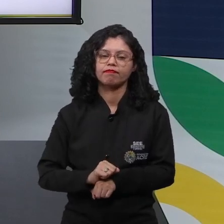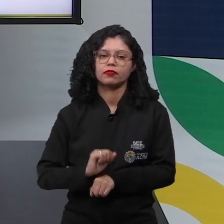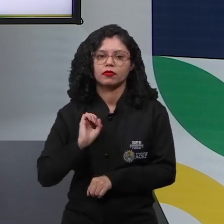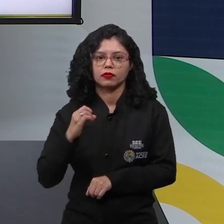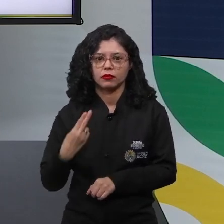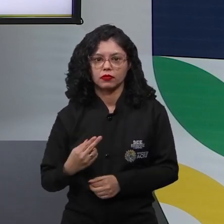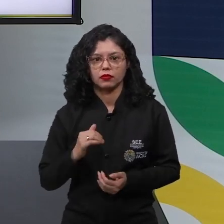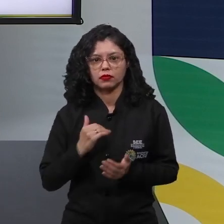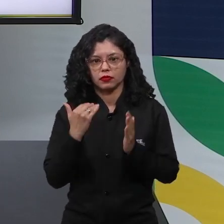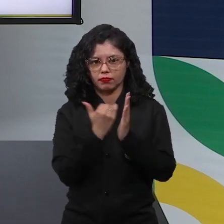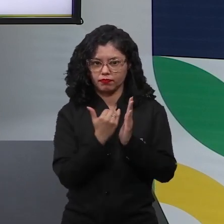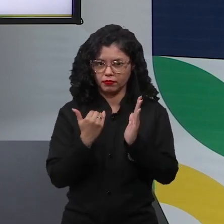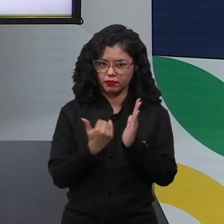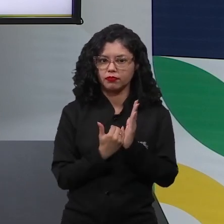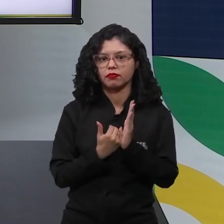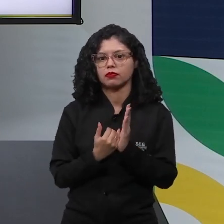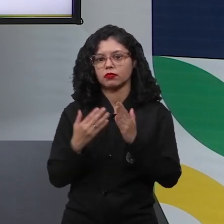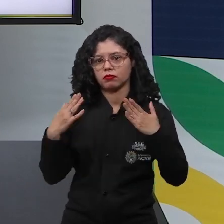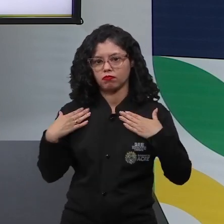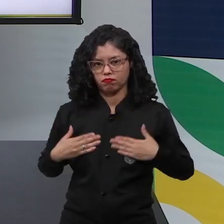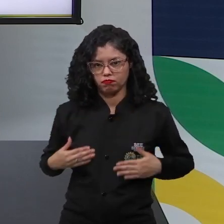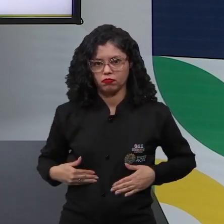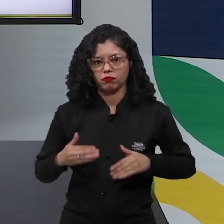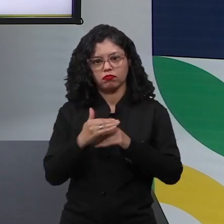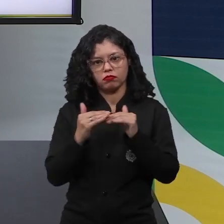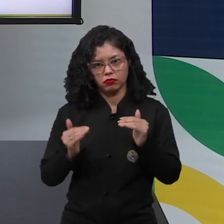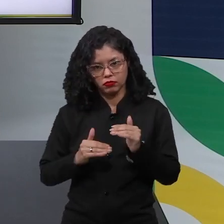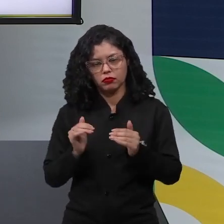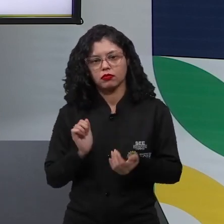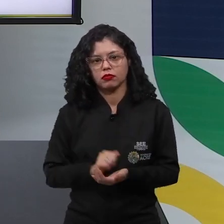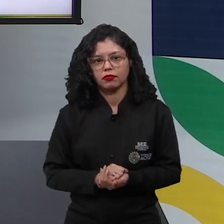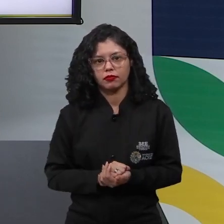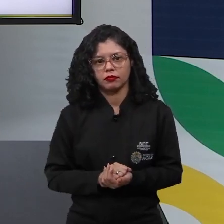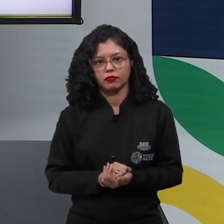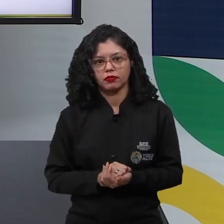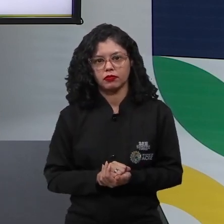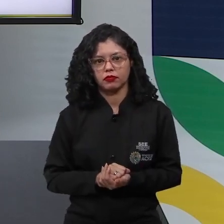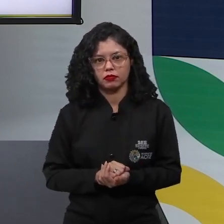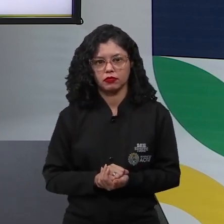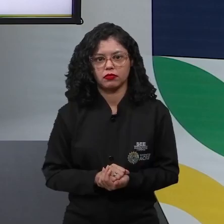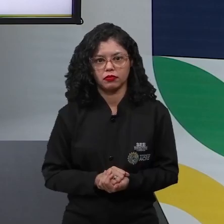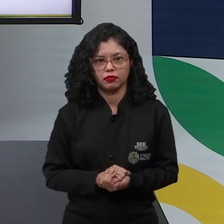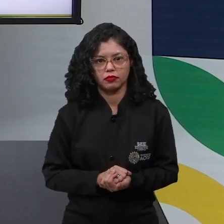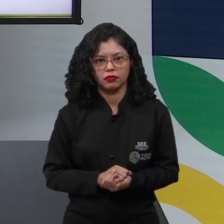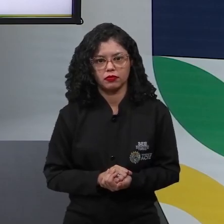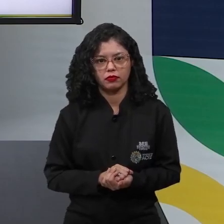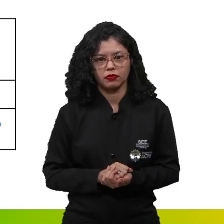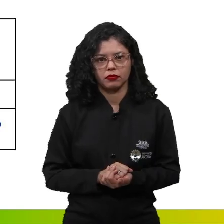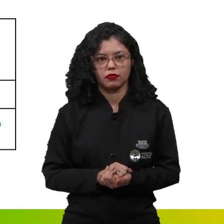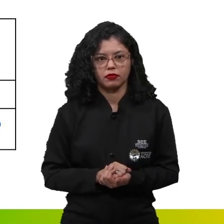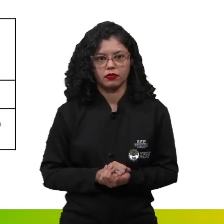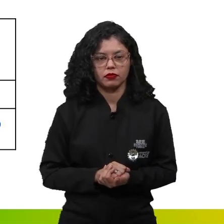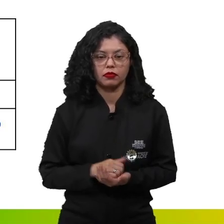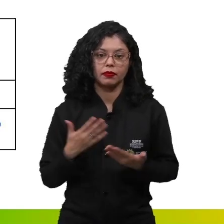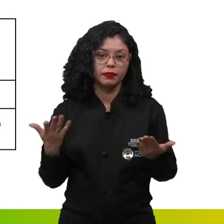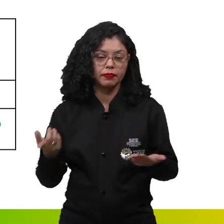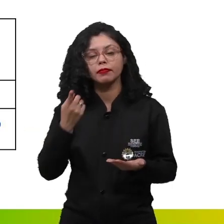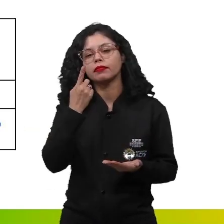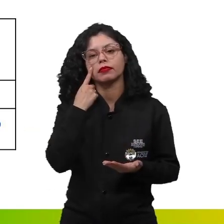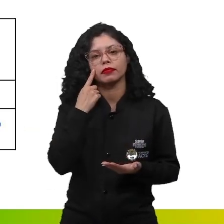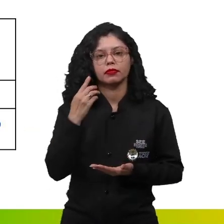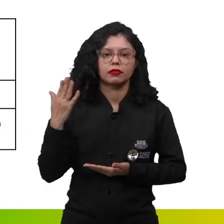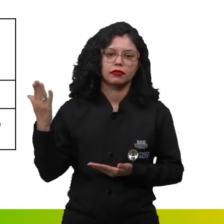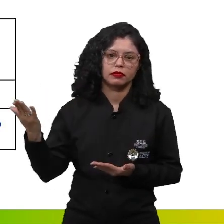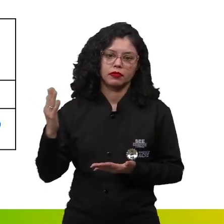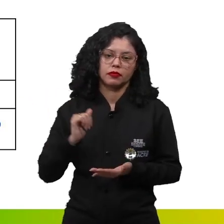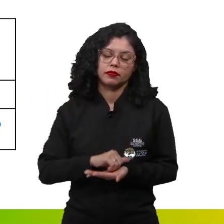Ou pelo corpo todo, tá? Se a medula espinhal for lesionada. E olha só, a